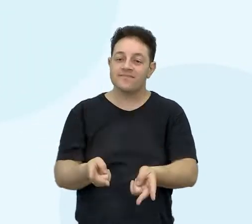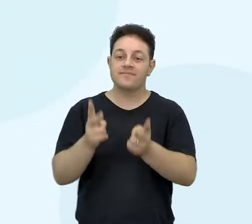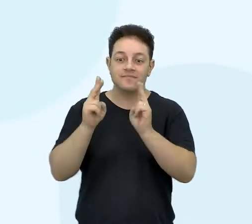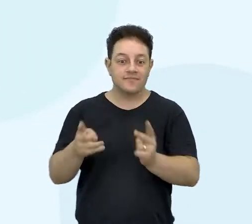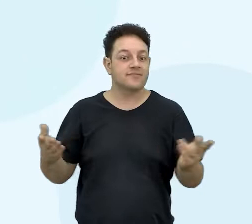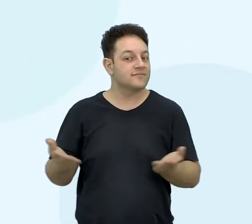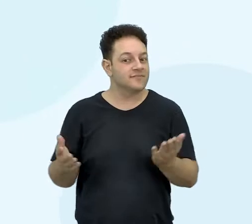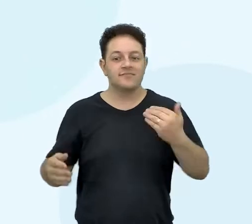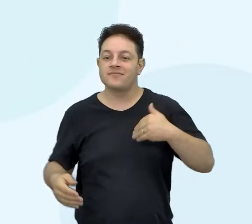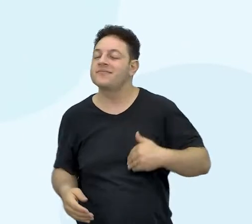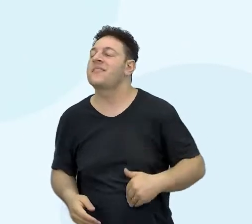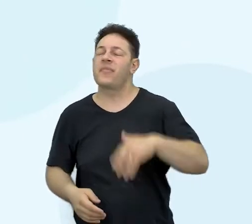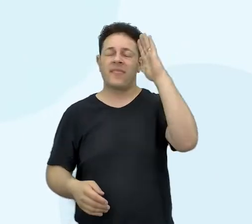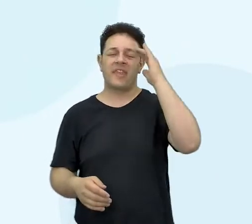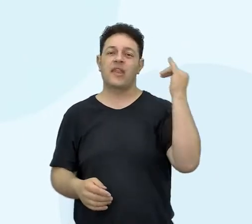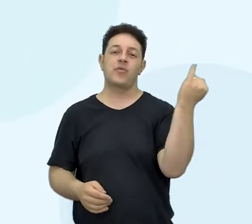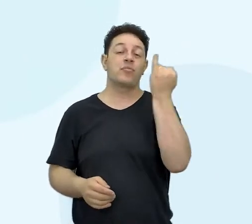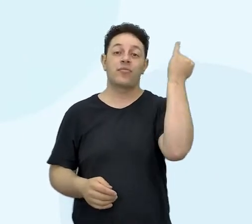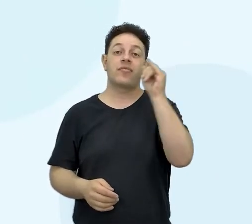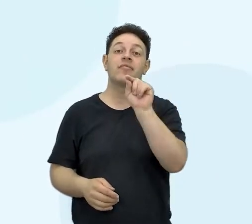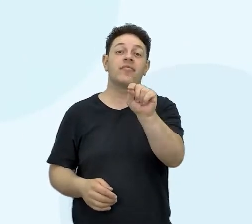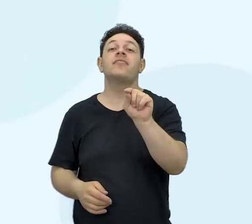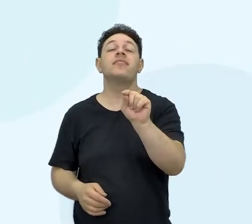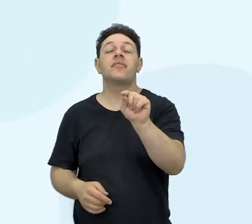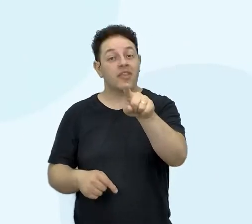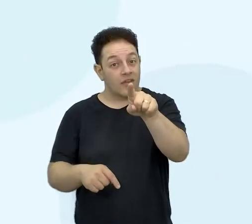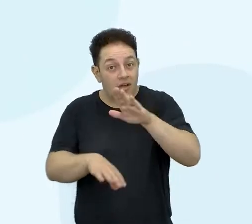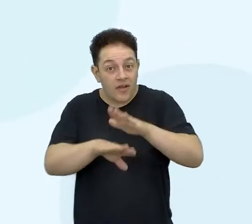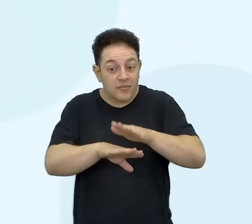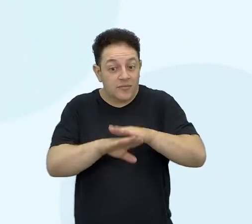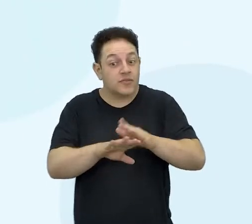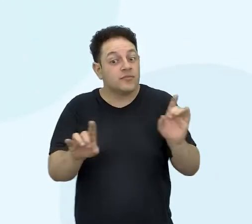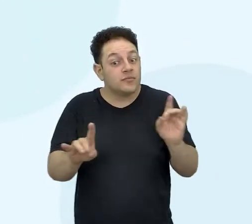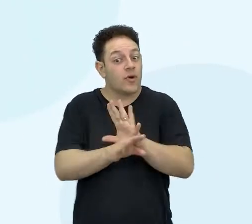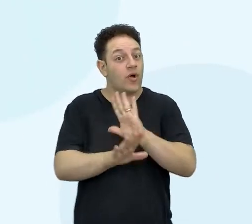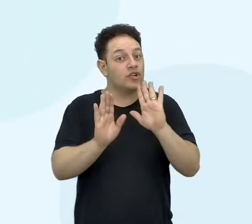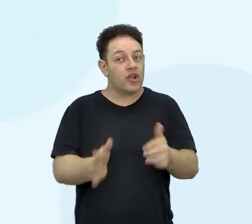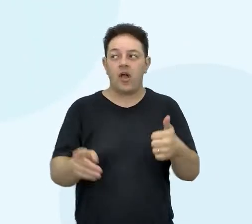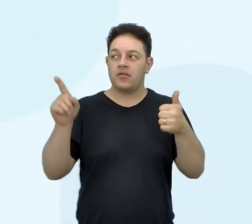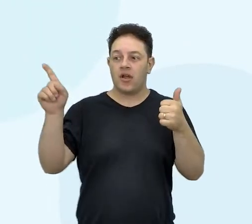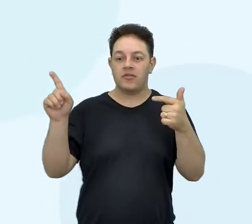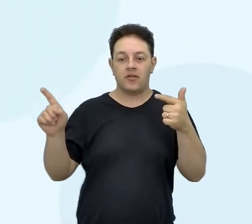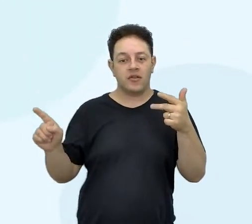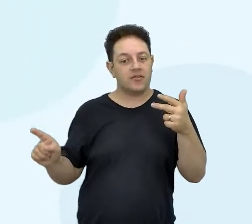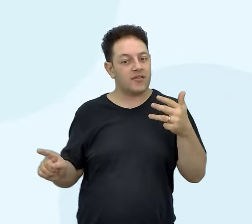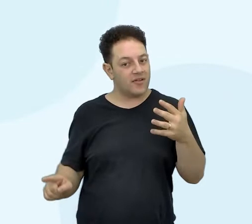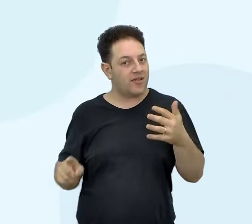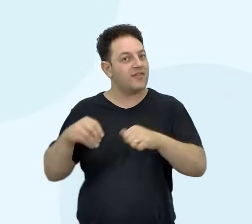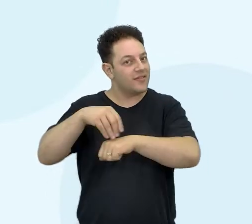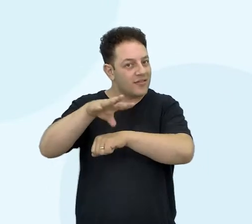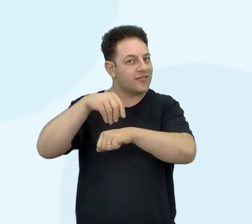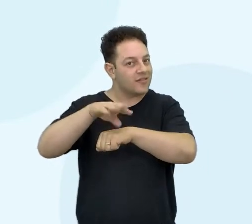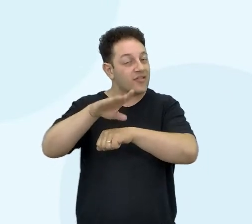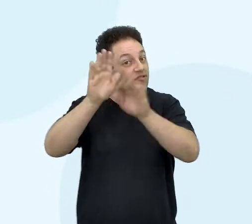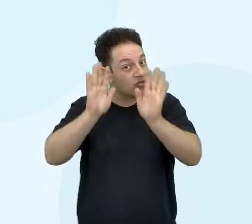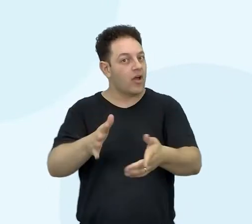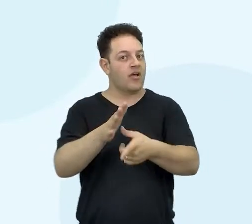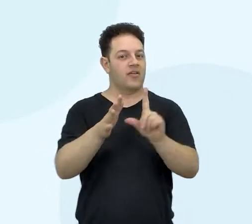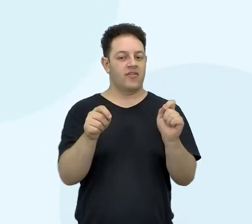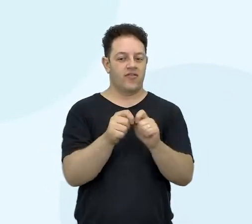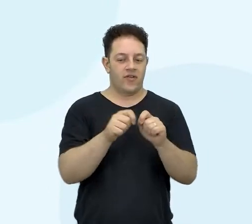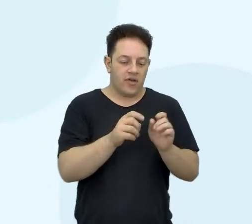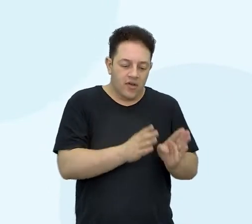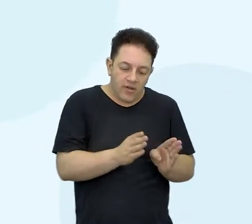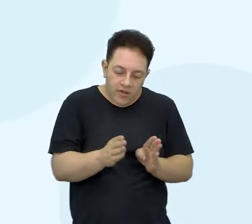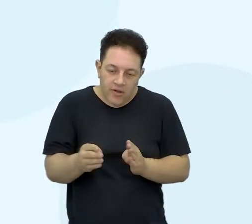é extremamente importante que você já tenha, aí o que a gente deu de sugestão, já tenha uma